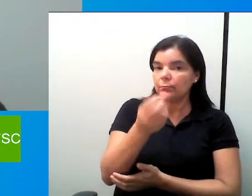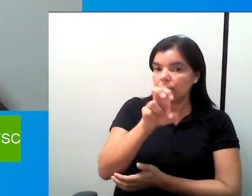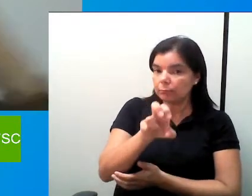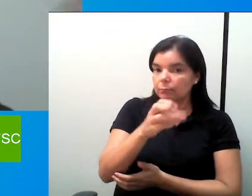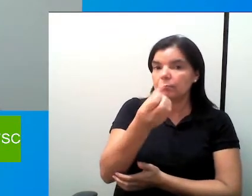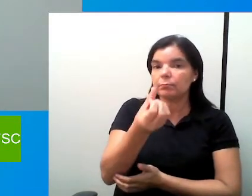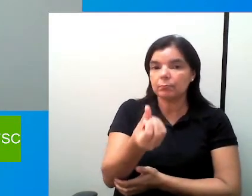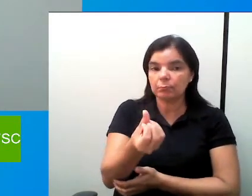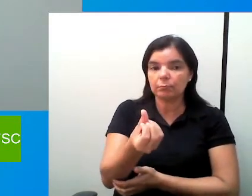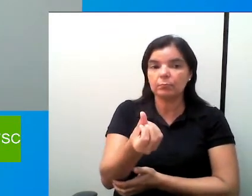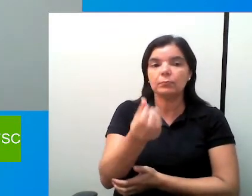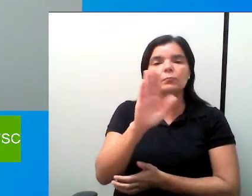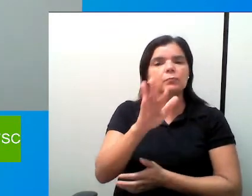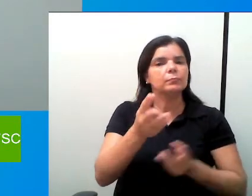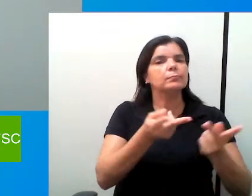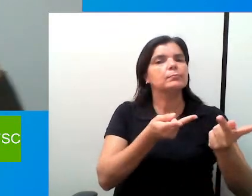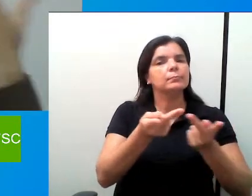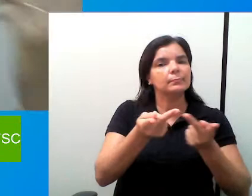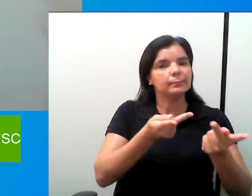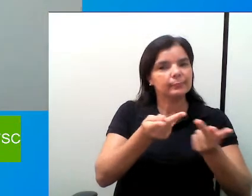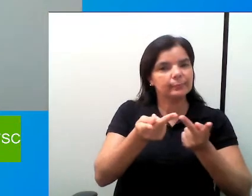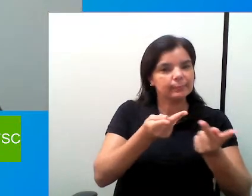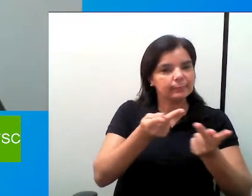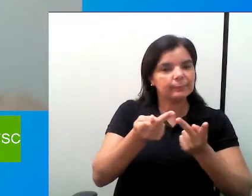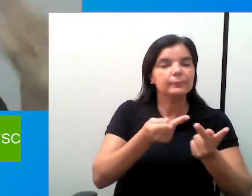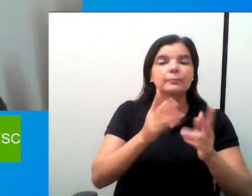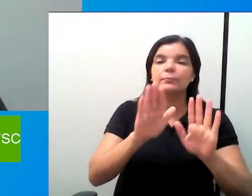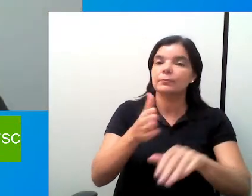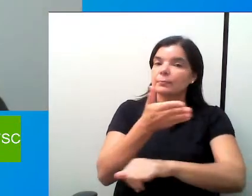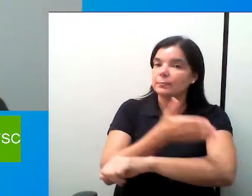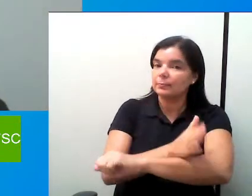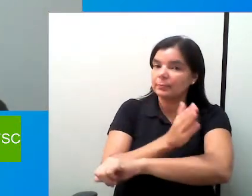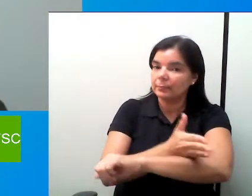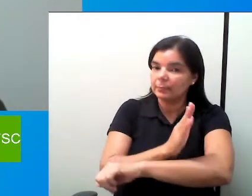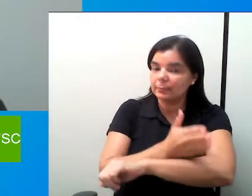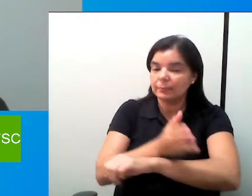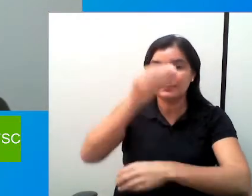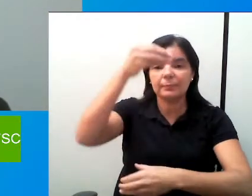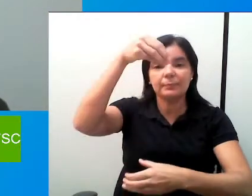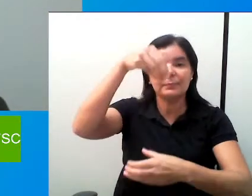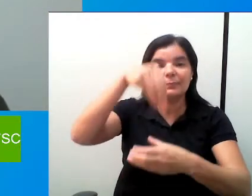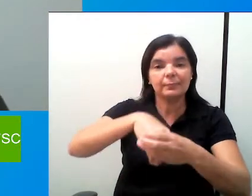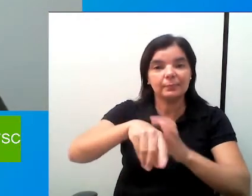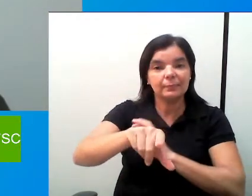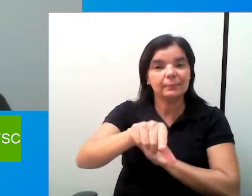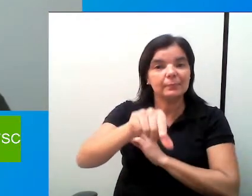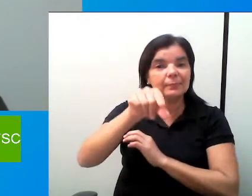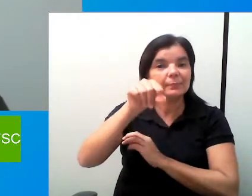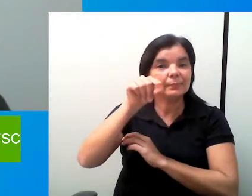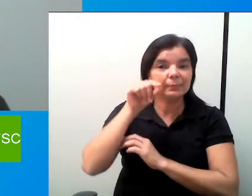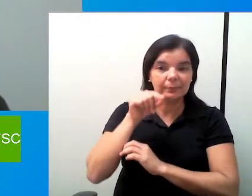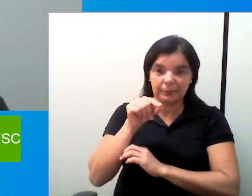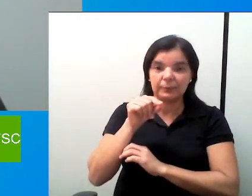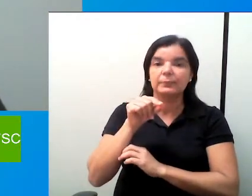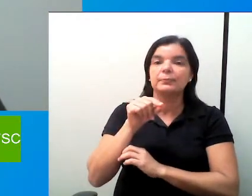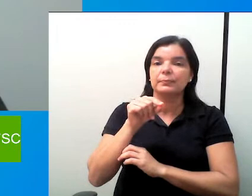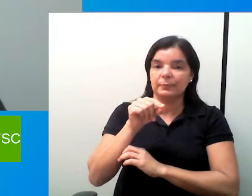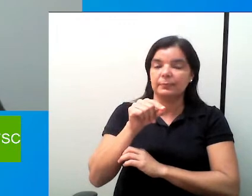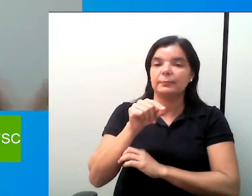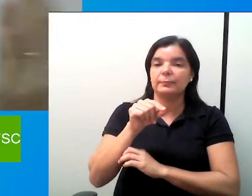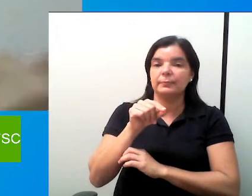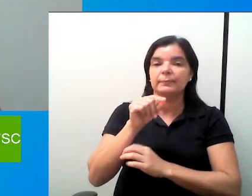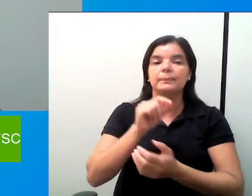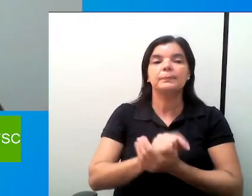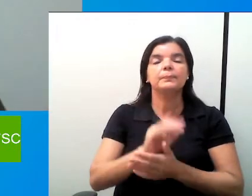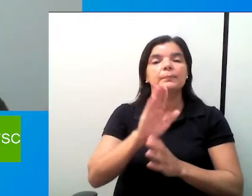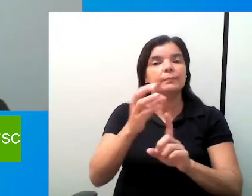realizando projetos, já estão executando projetos dentro dos locais que eles escolheram fazer a atividade de extensão,